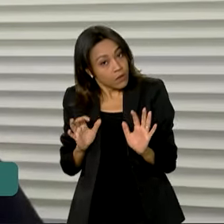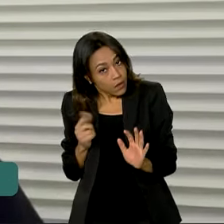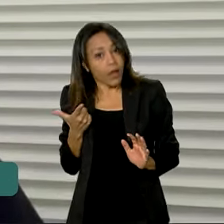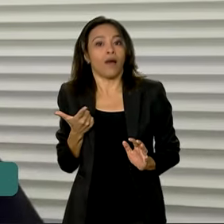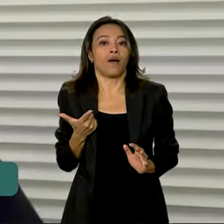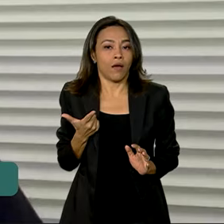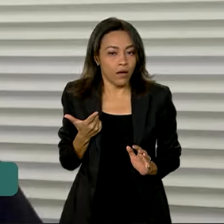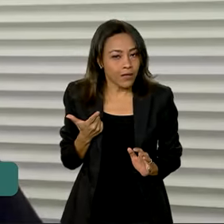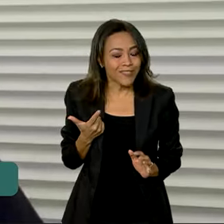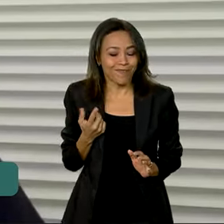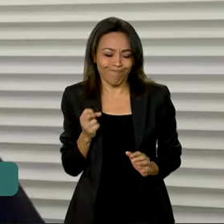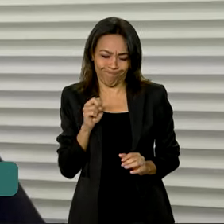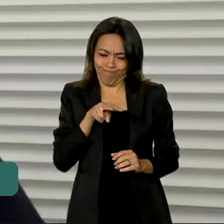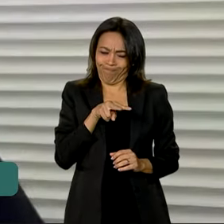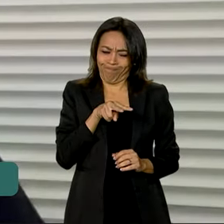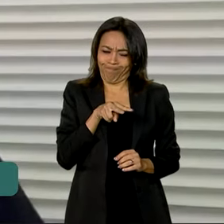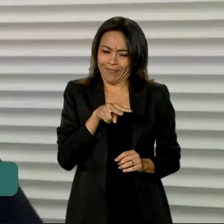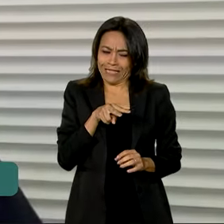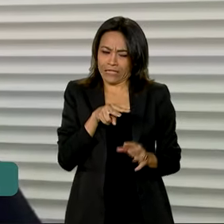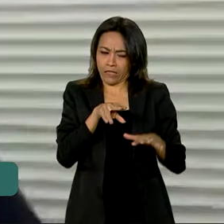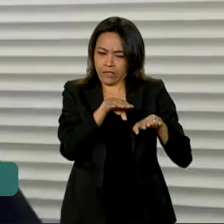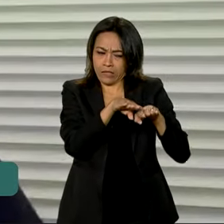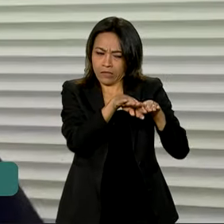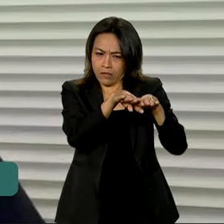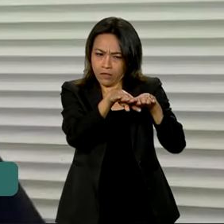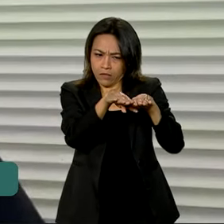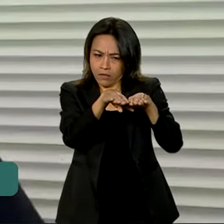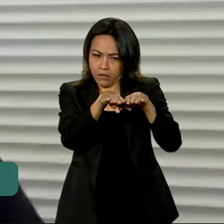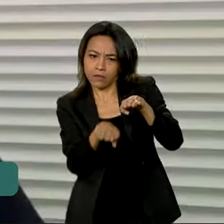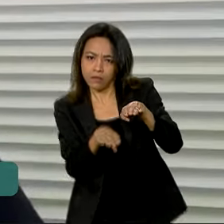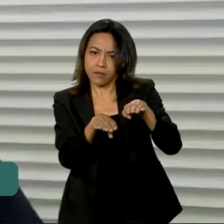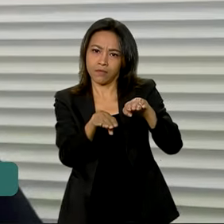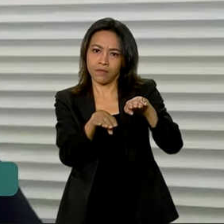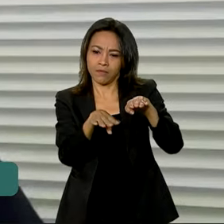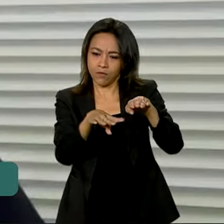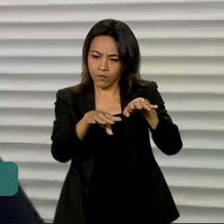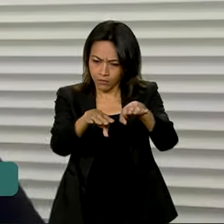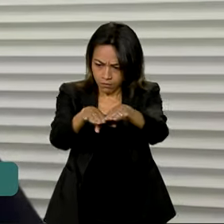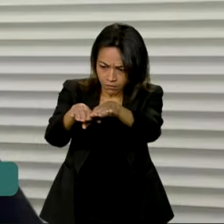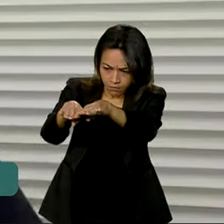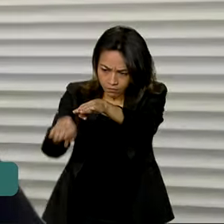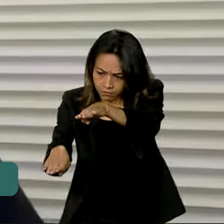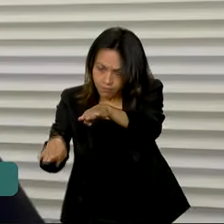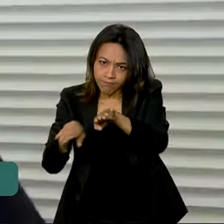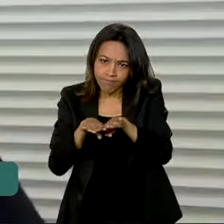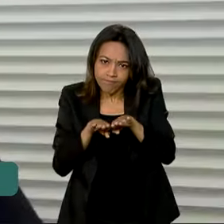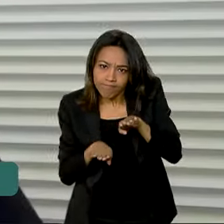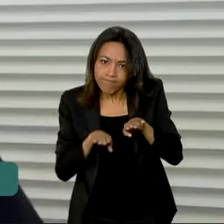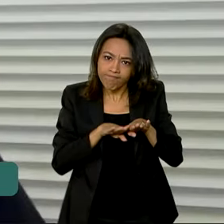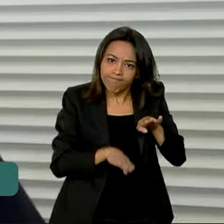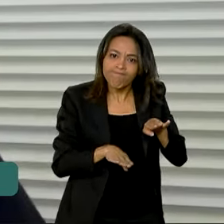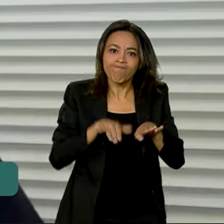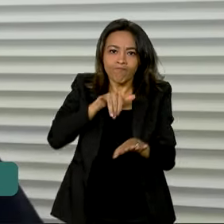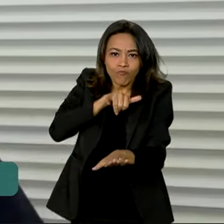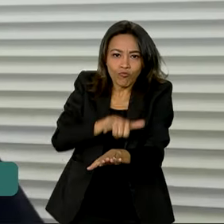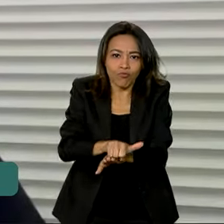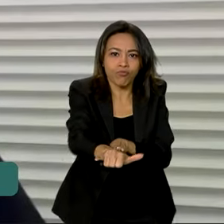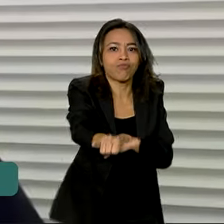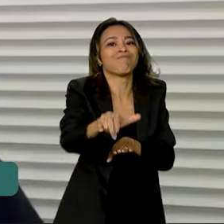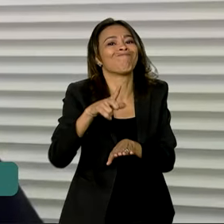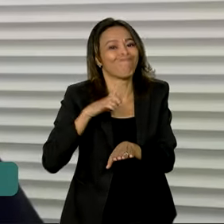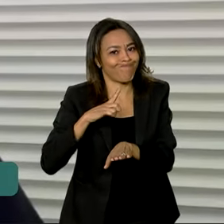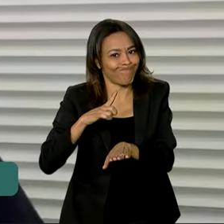apresentando sinais de descolamento de parte do asfalto, são várias camadas, como eu falei, né? Então você tem aí 30,